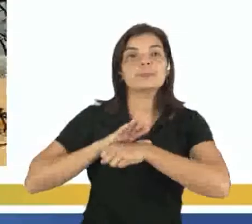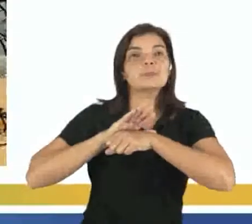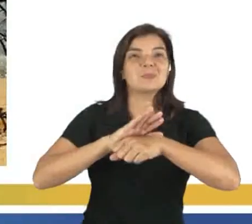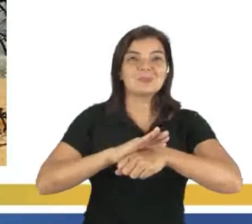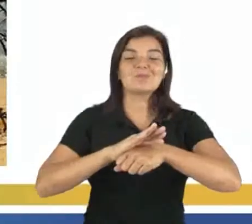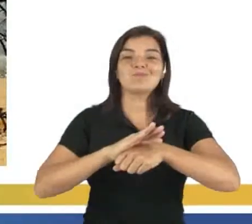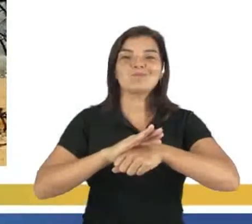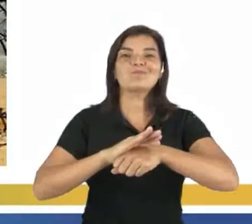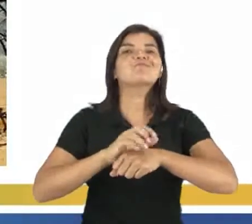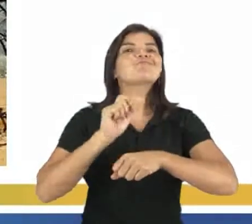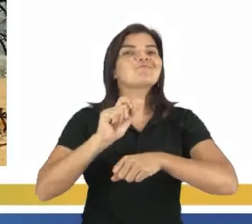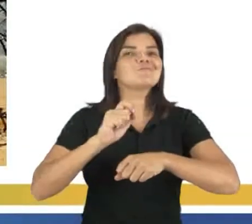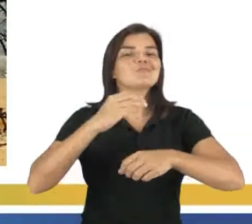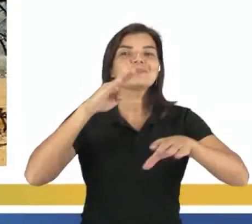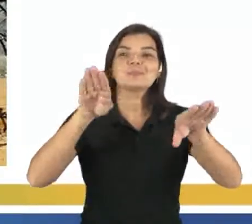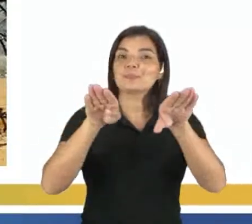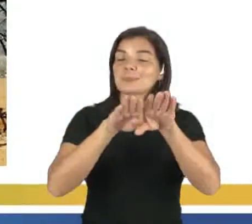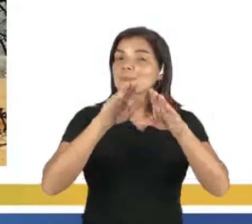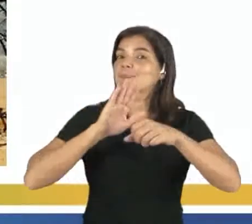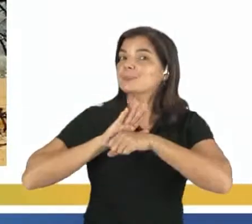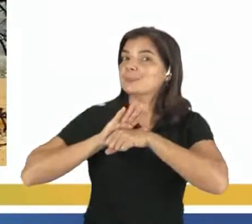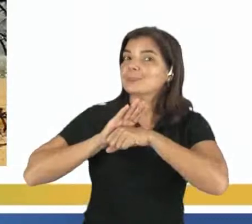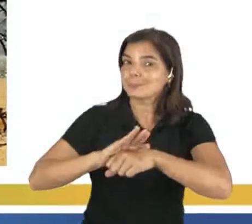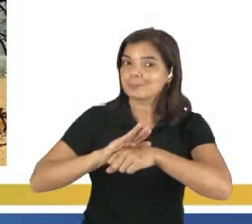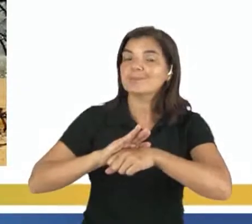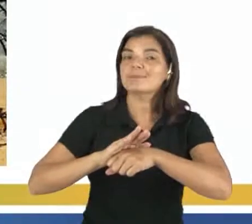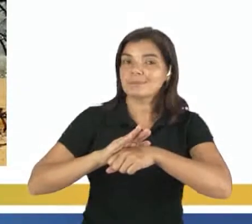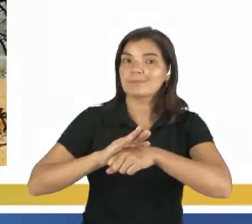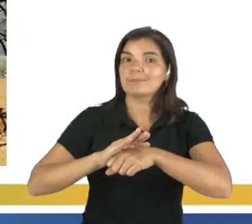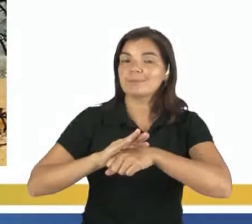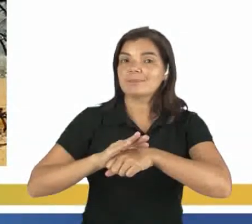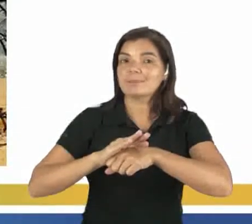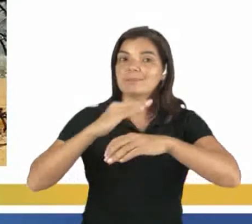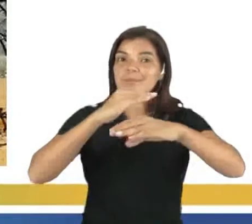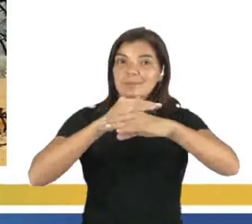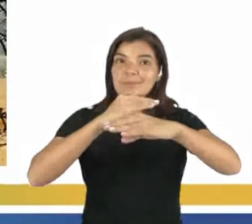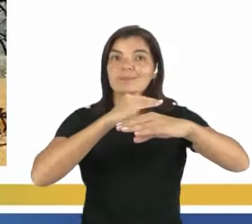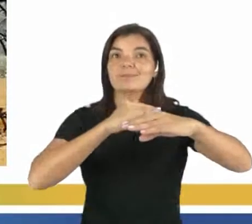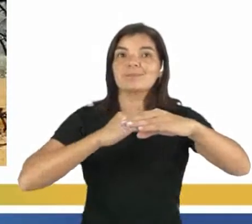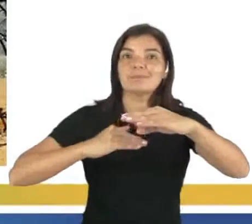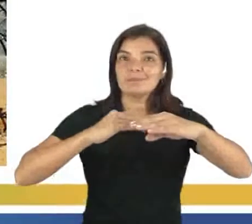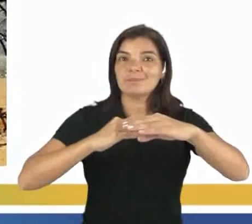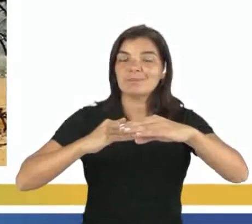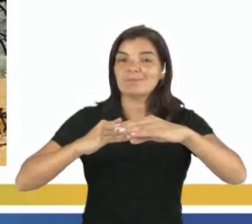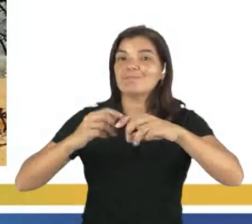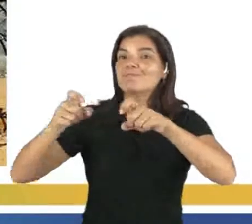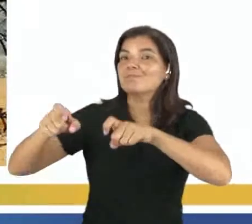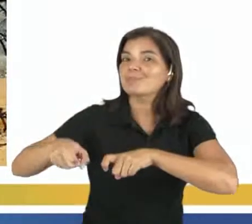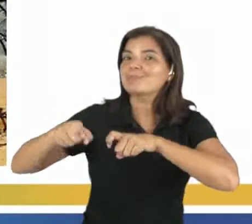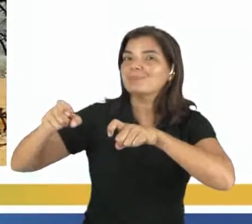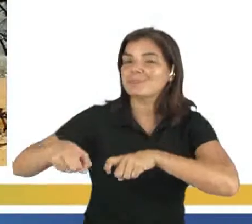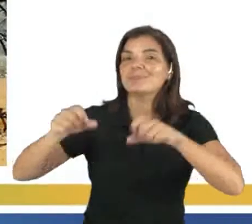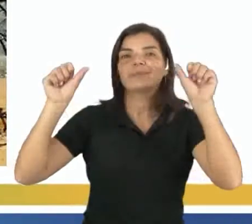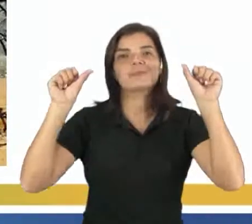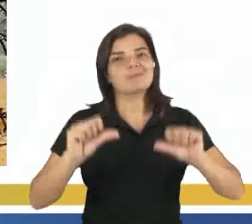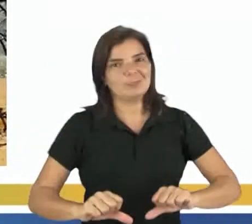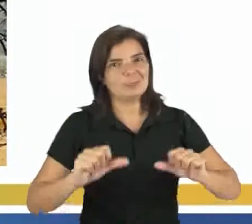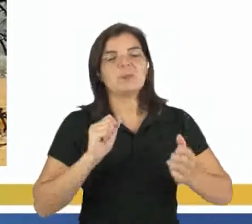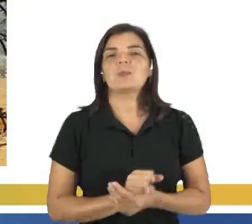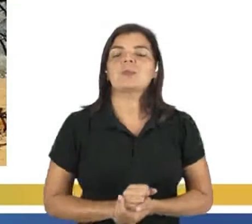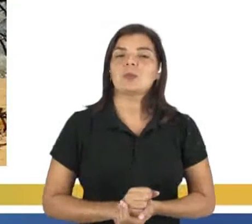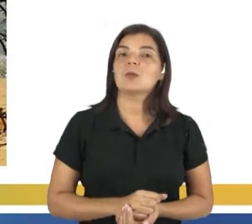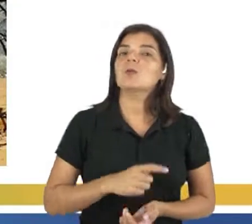locais contribuíram, olha o detalhe, para que as desigualdades no campo se agravassem, ou seja, por